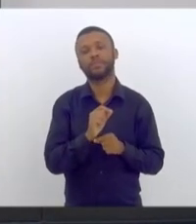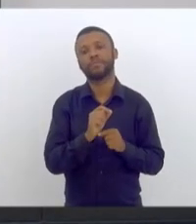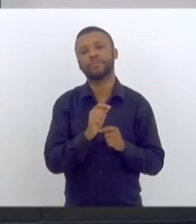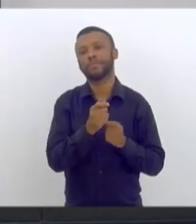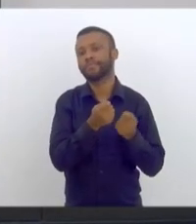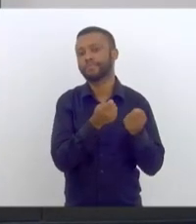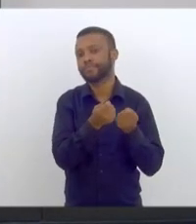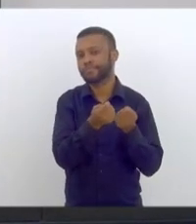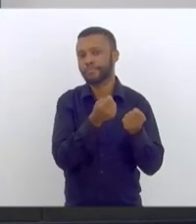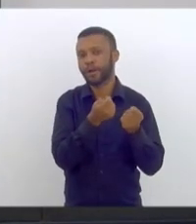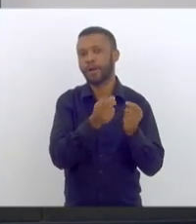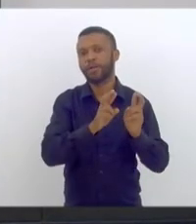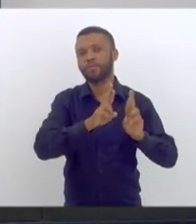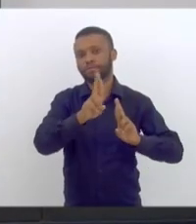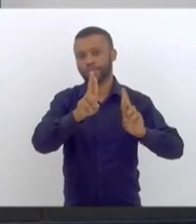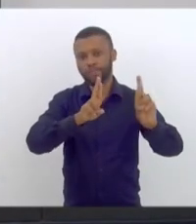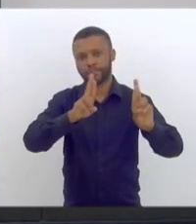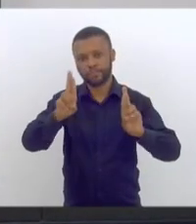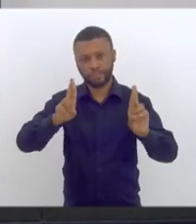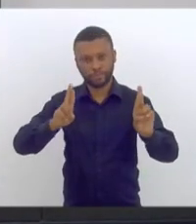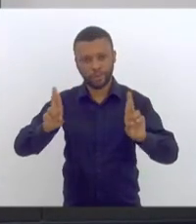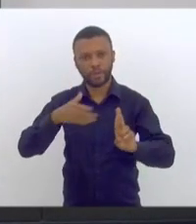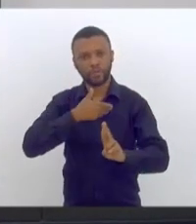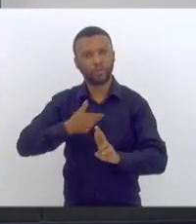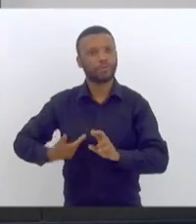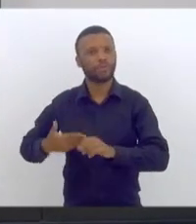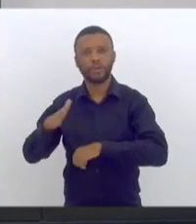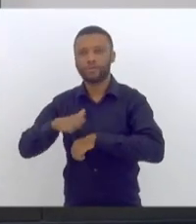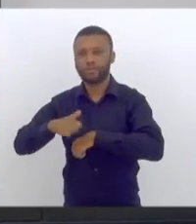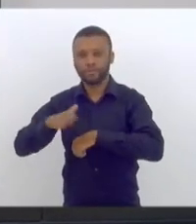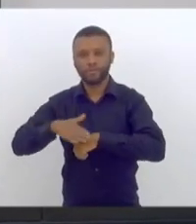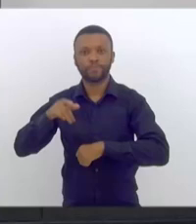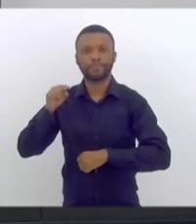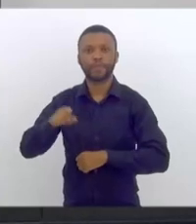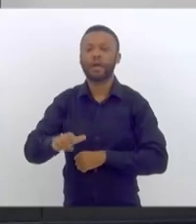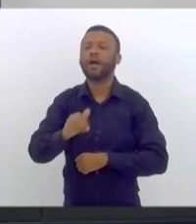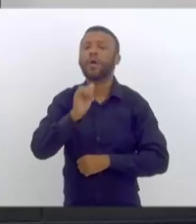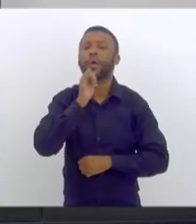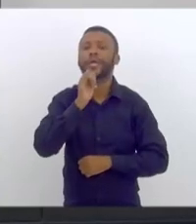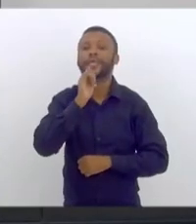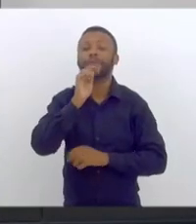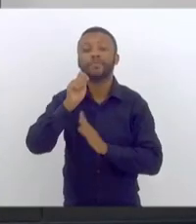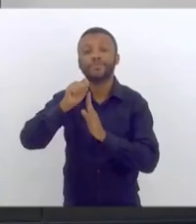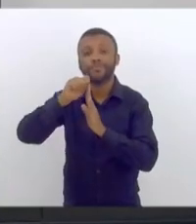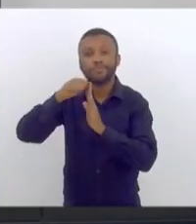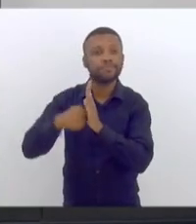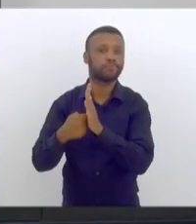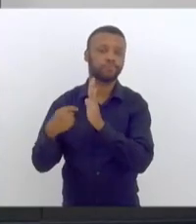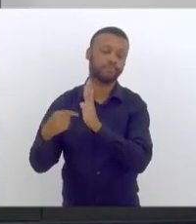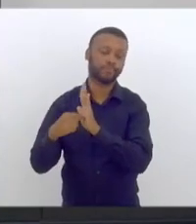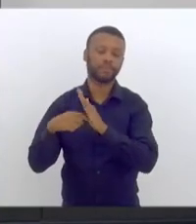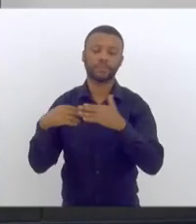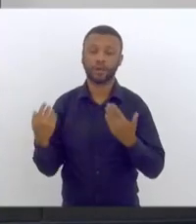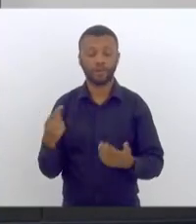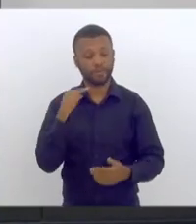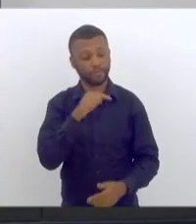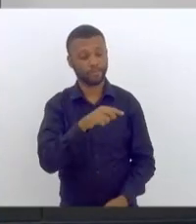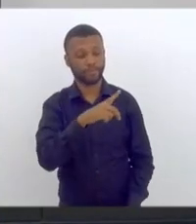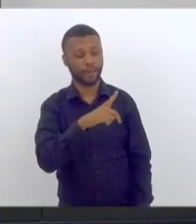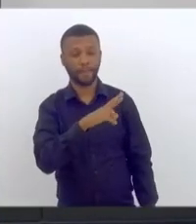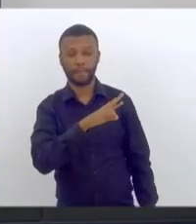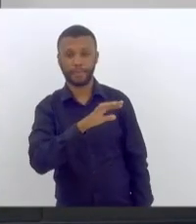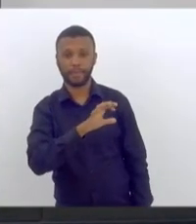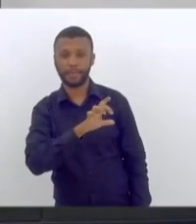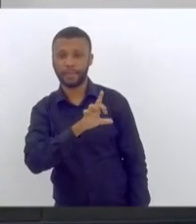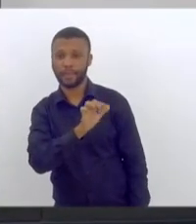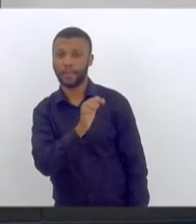regulamentadas por ato do Poder Executivo um exemplo de redação aí a Priscila junto lá com a equipe